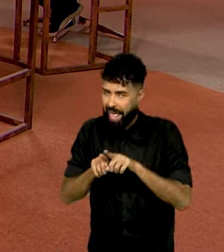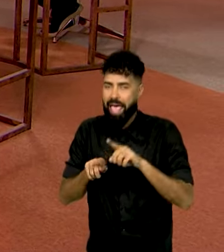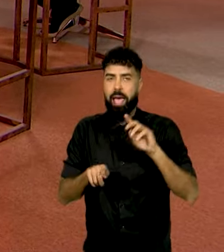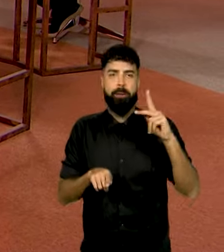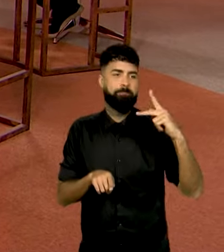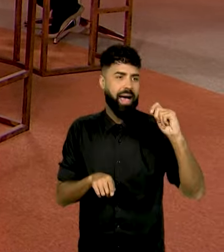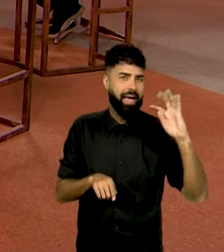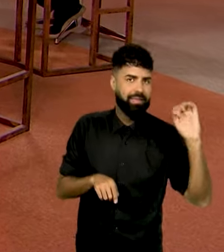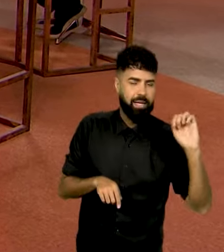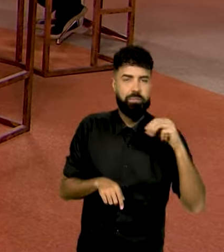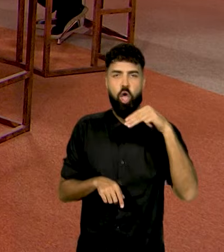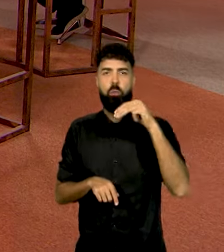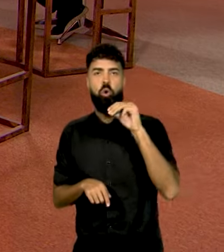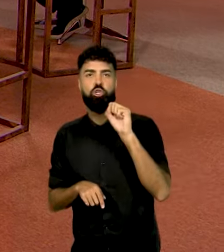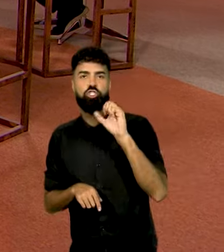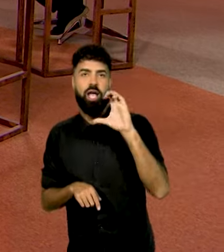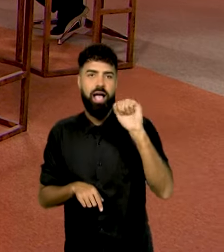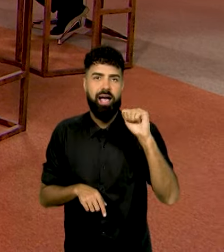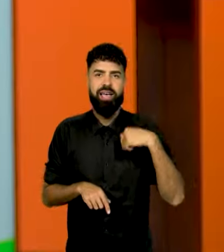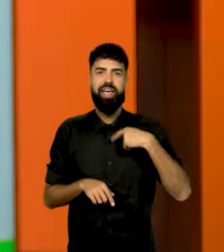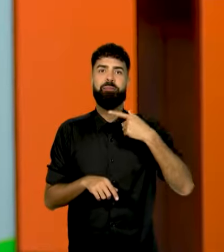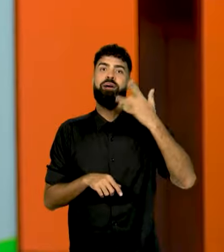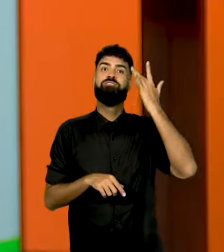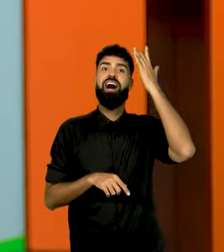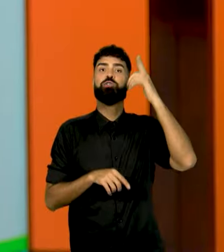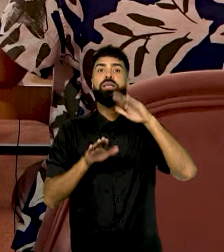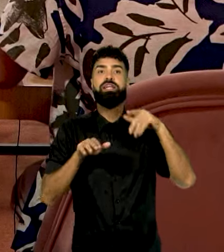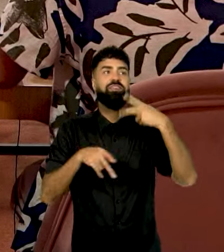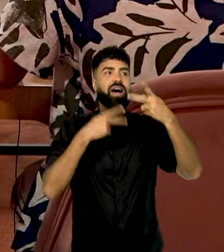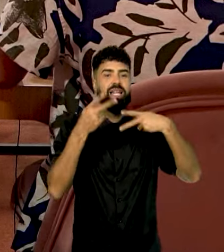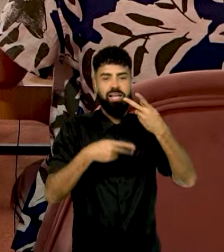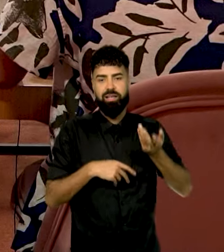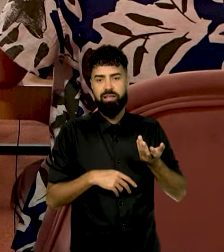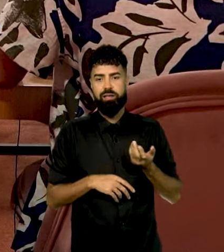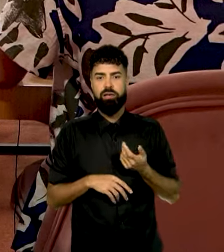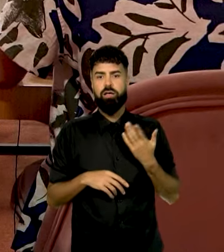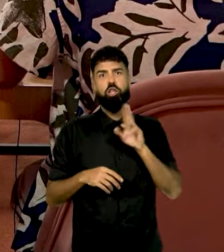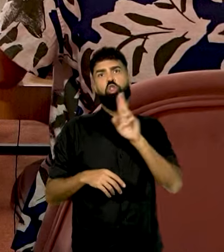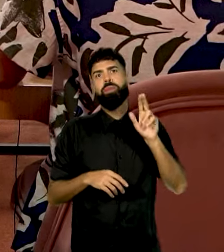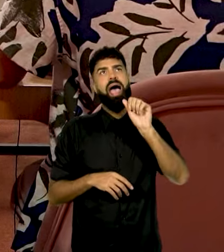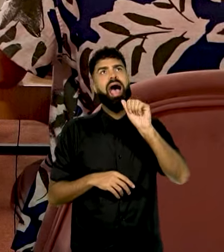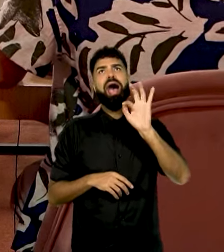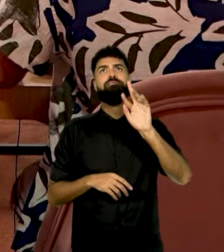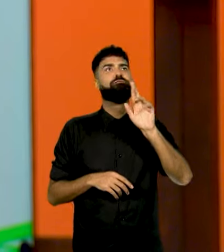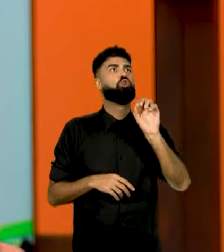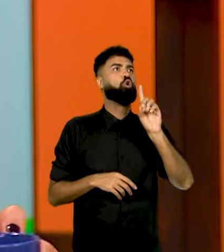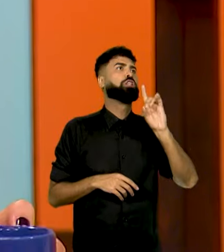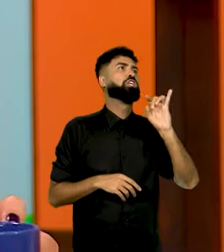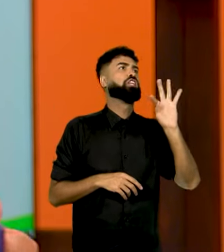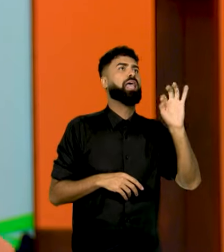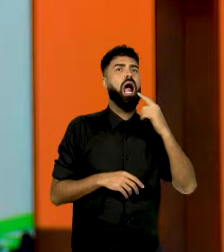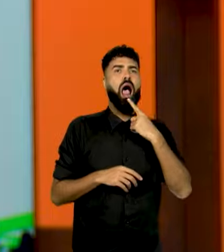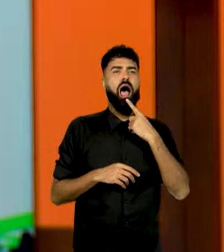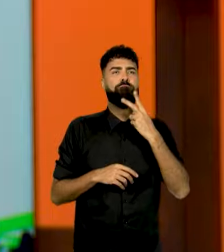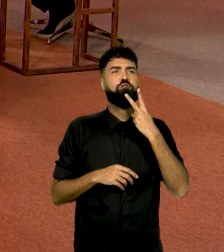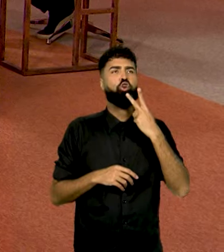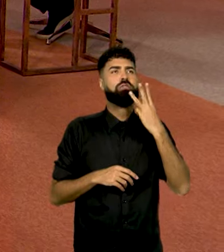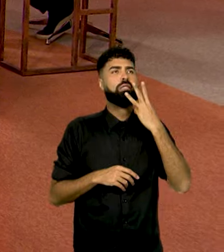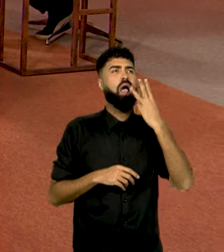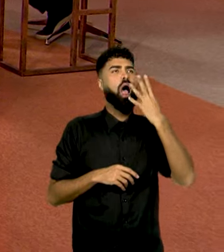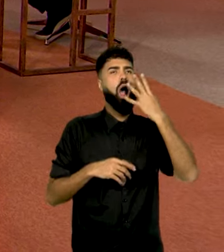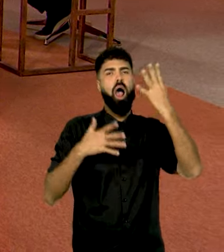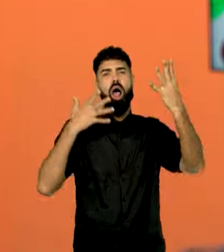fácil... Pra criança associação, memorizar, né? Mais exato, fácil. Exato. É, se chamar Afrodite vai ficar complicado.